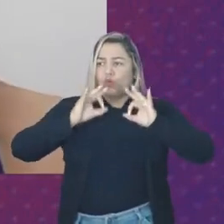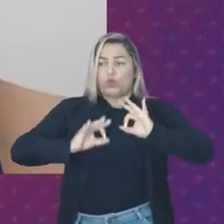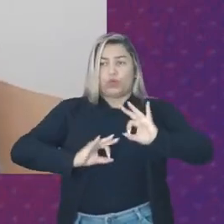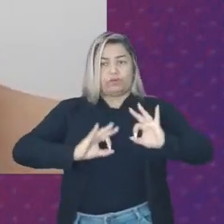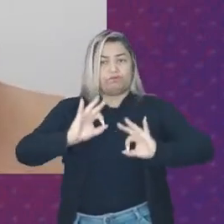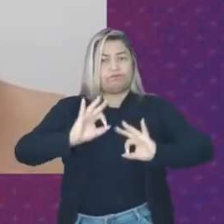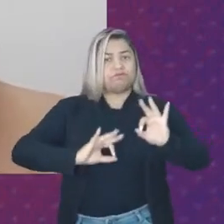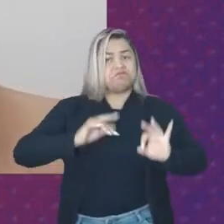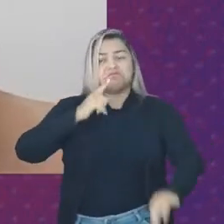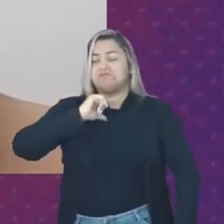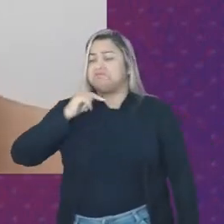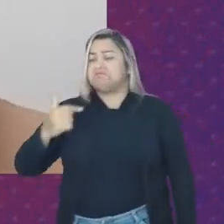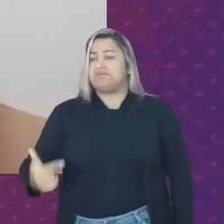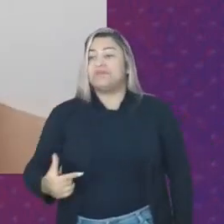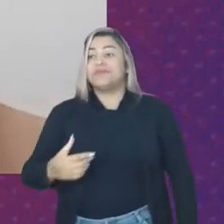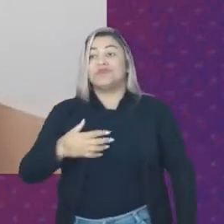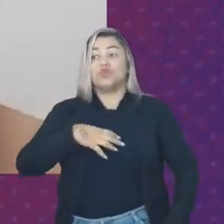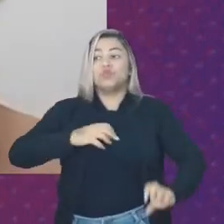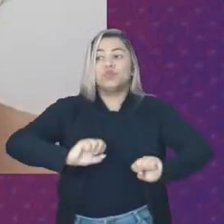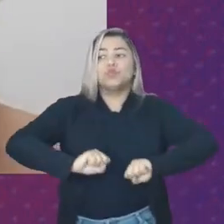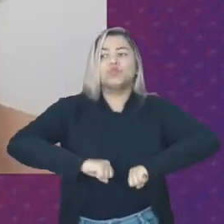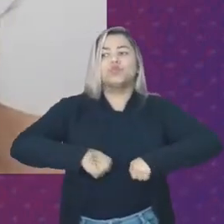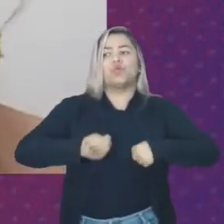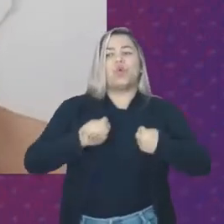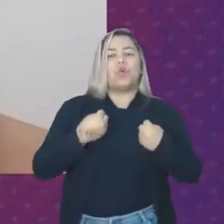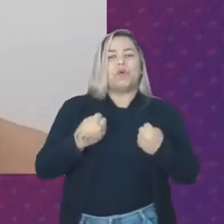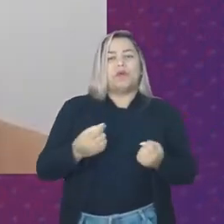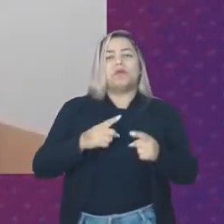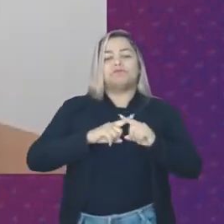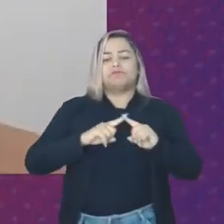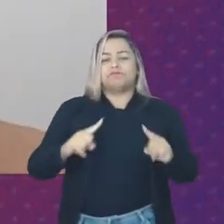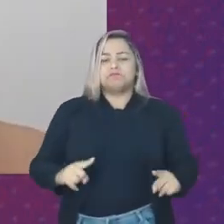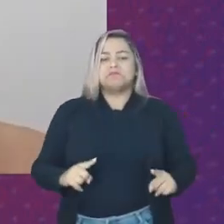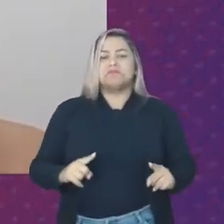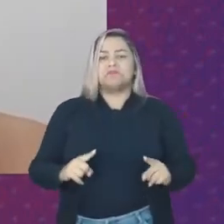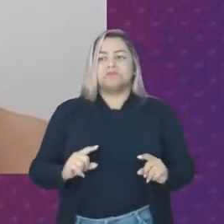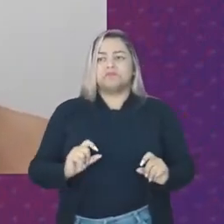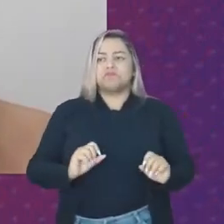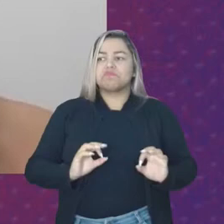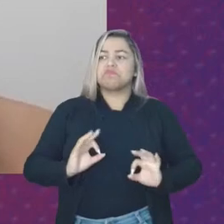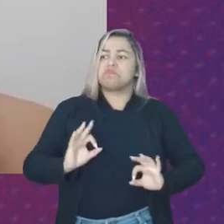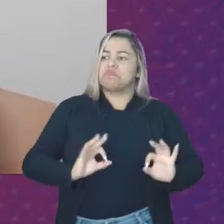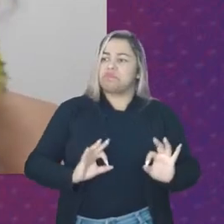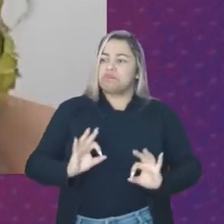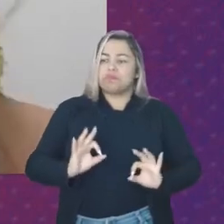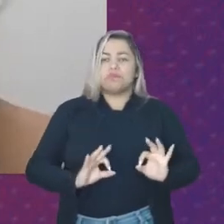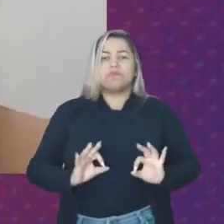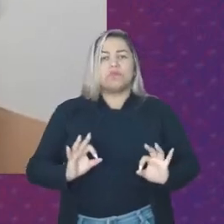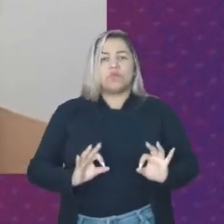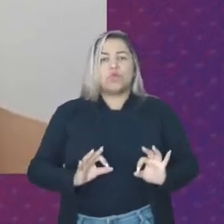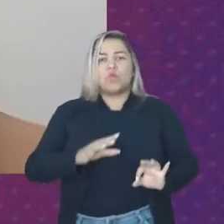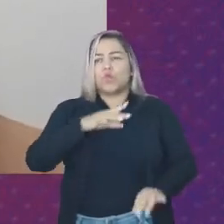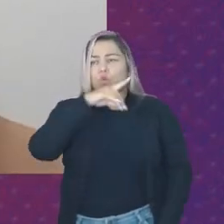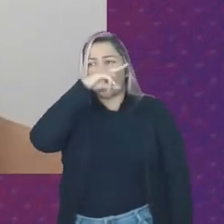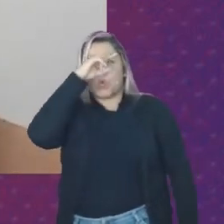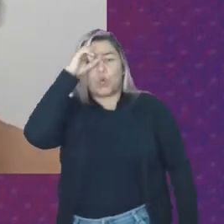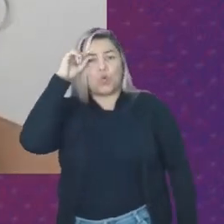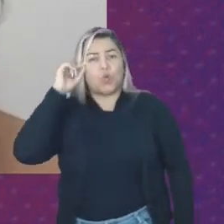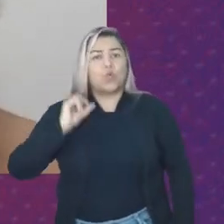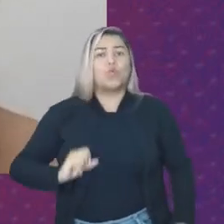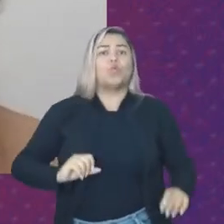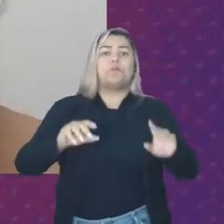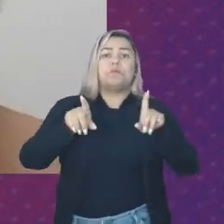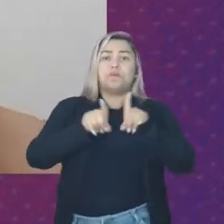não existe uma sensação de esforço, mas de dedicação, de muito suor envolvido na